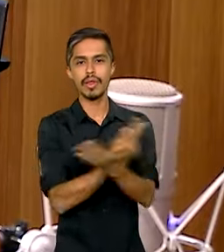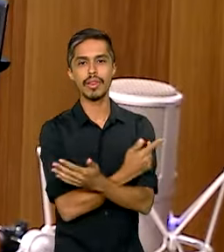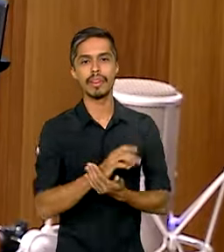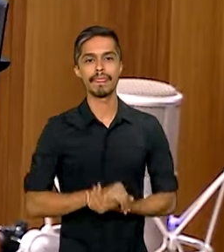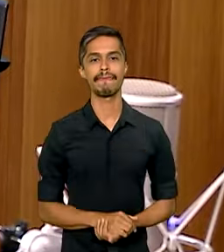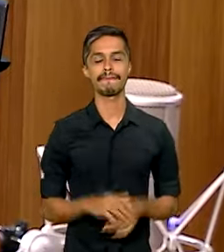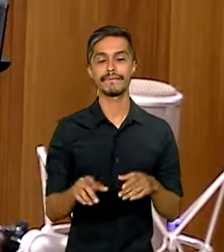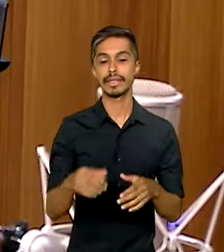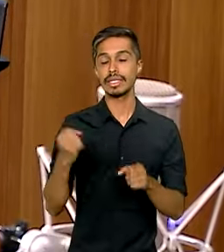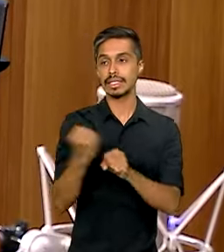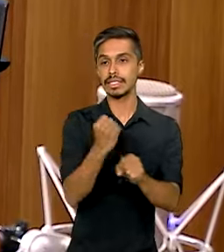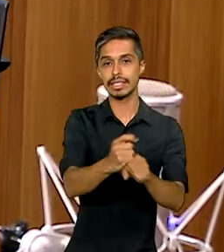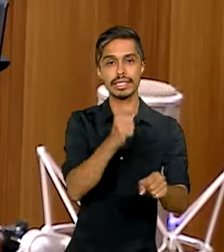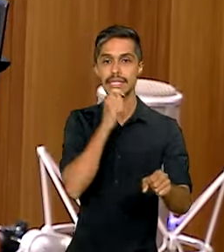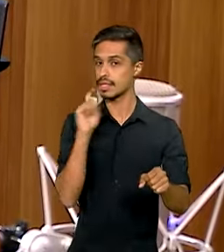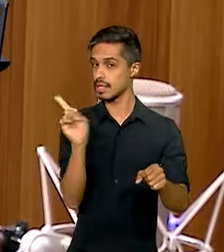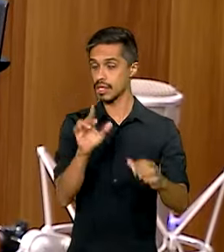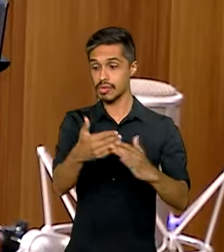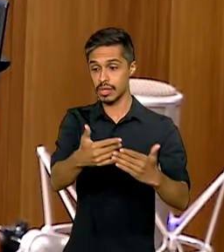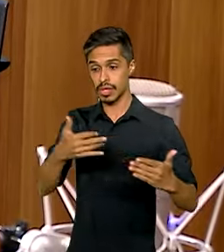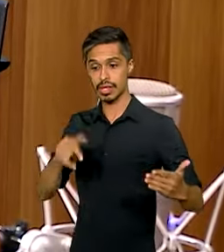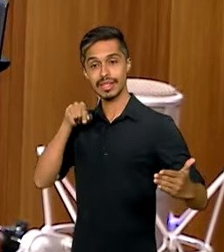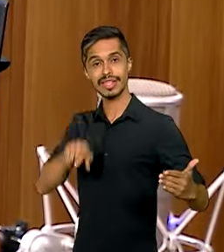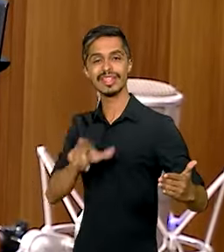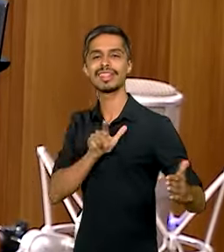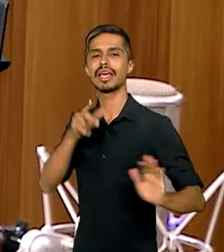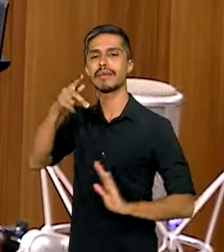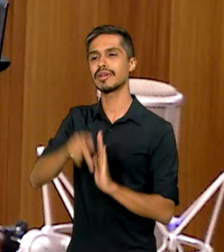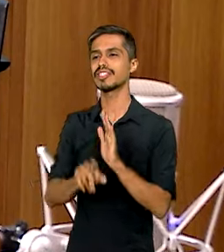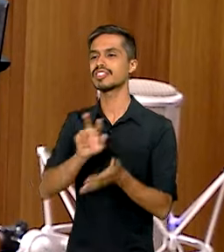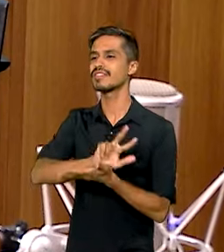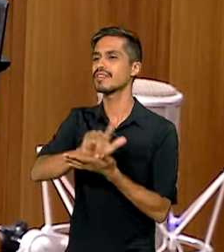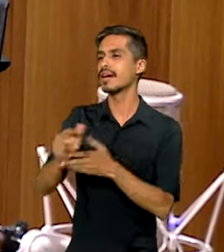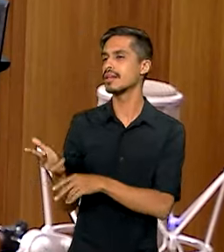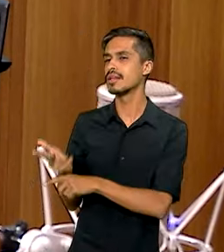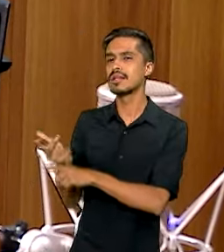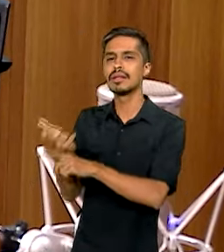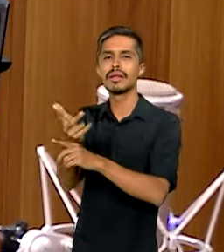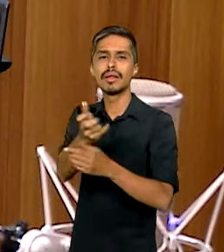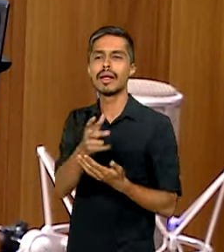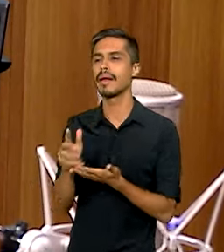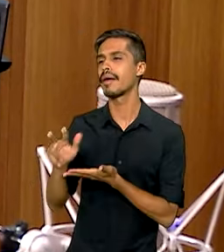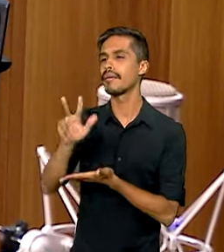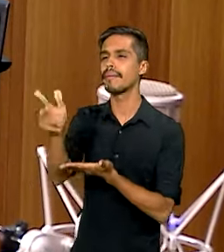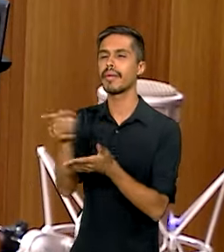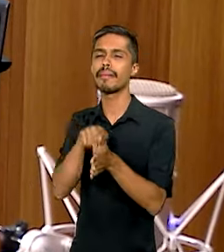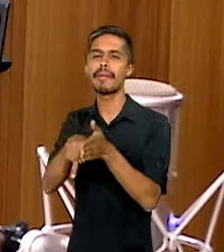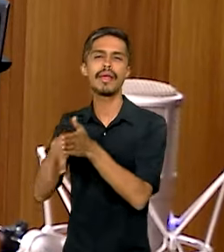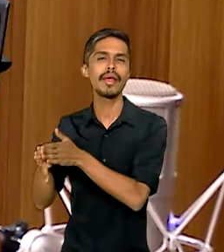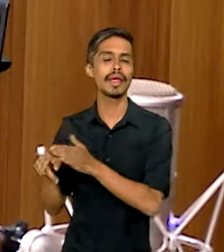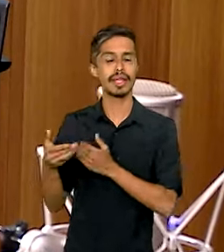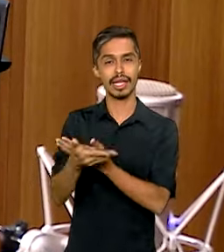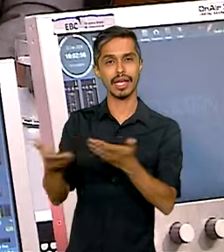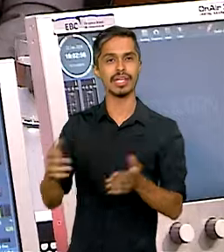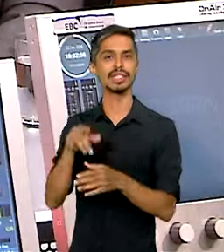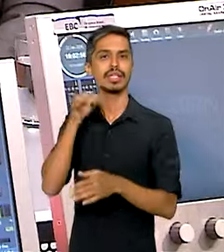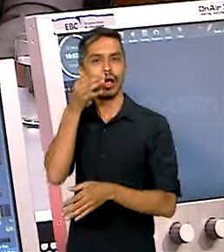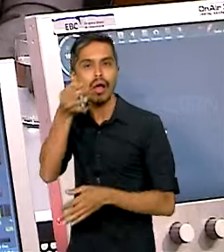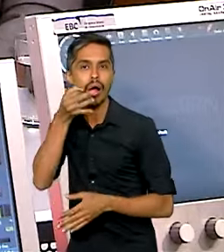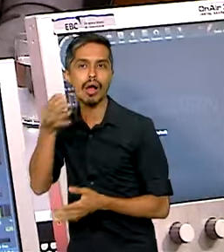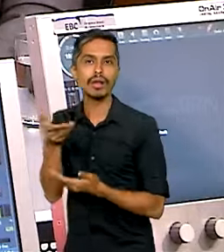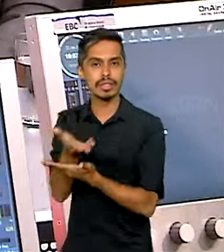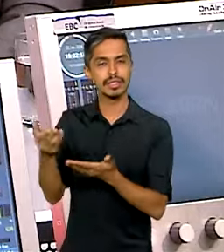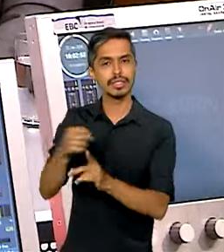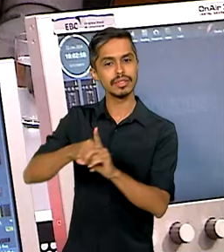ser construído, a gente já tem algumas ações em curso, que são ações de escuta, de consulta social. E como é que o IBRAM vai definir